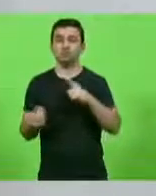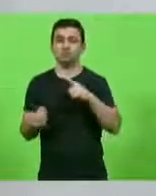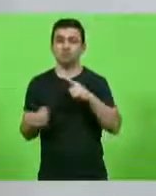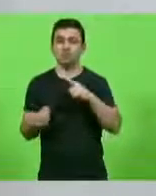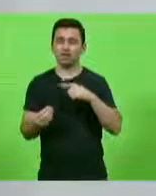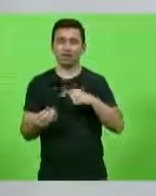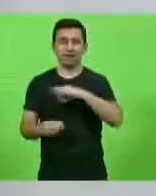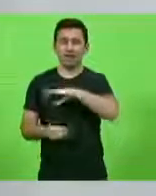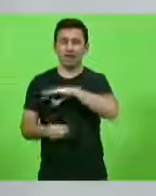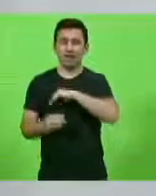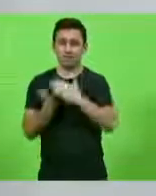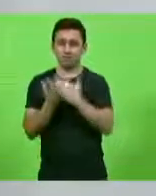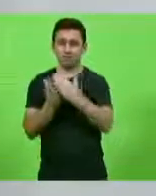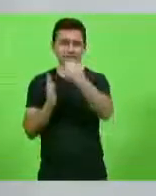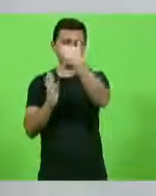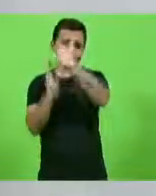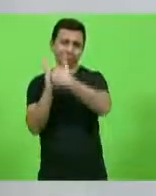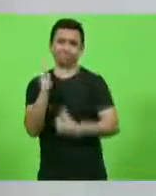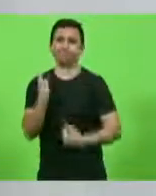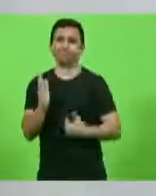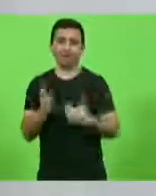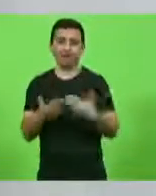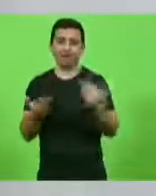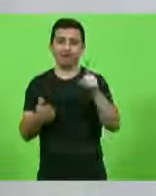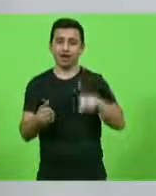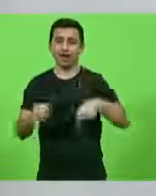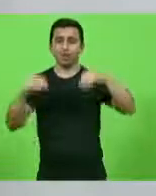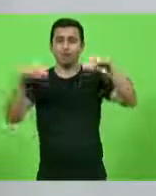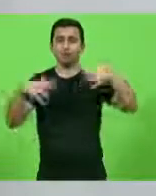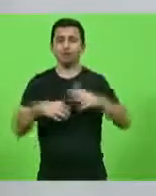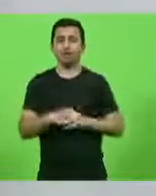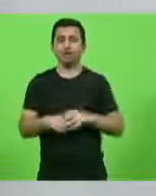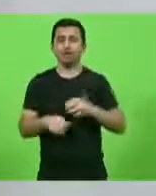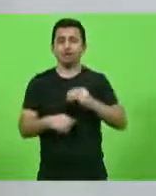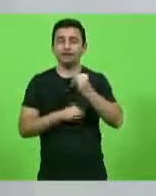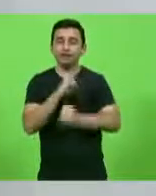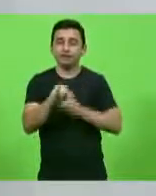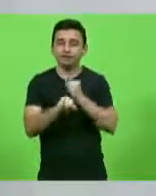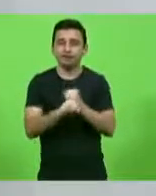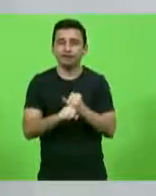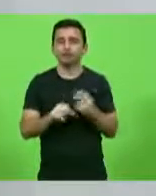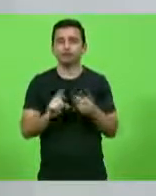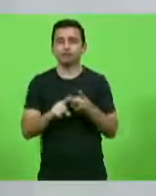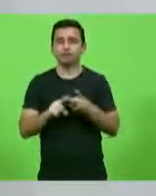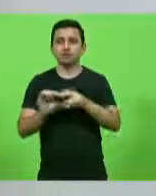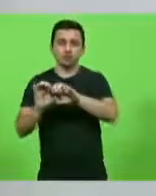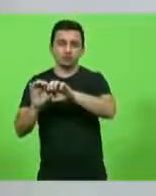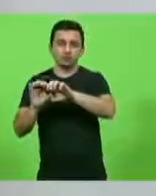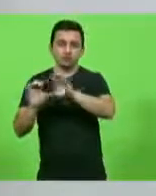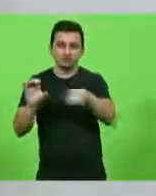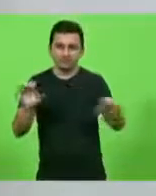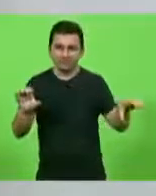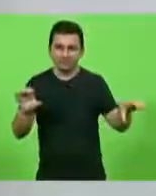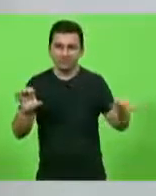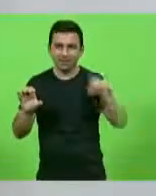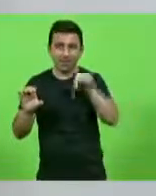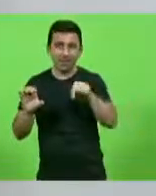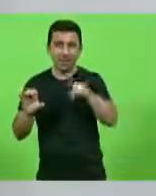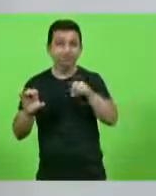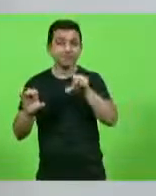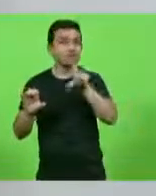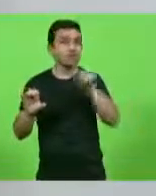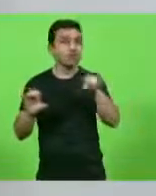para a luz. E daí vem a internet, vem a fadonha tarifa do esgoto, que é de 100% em todos